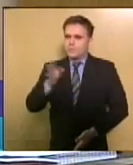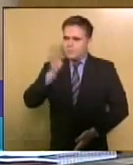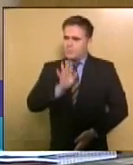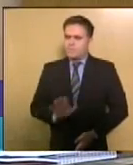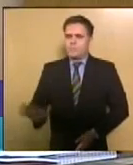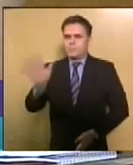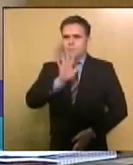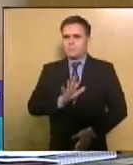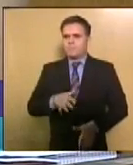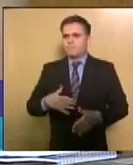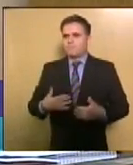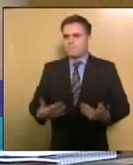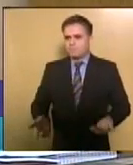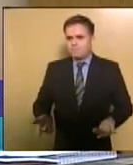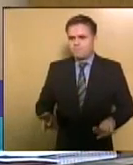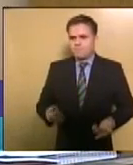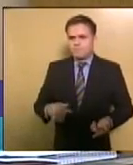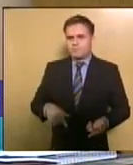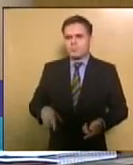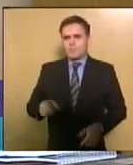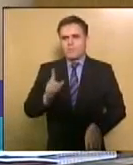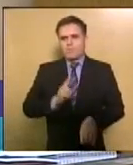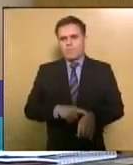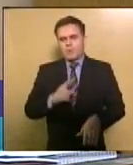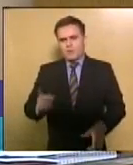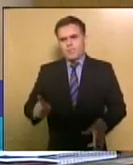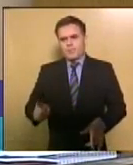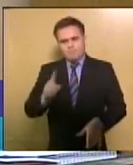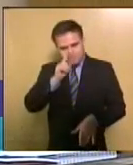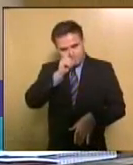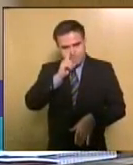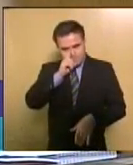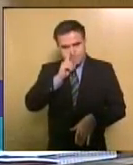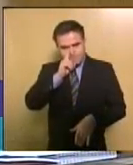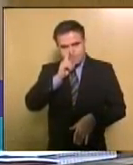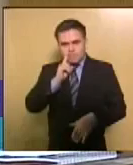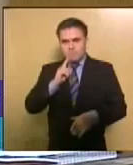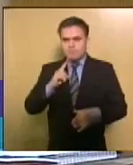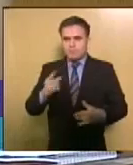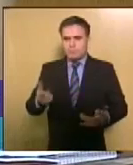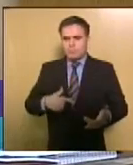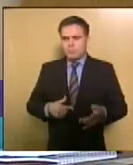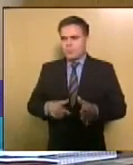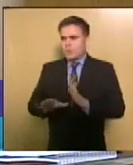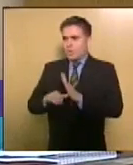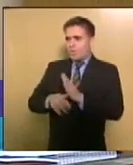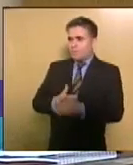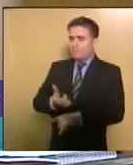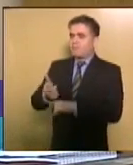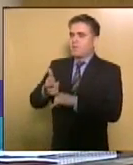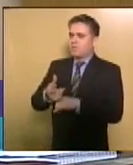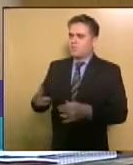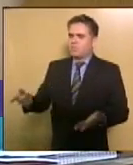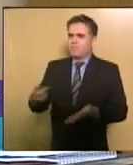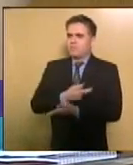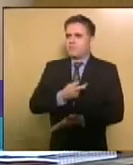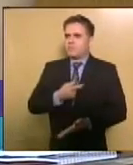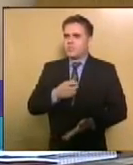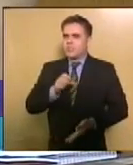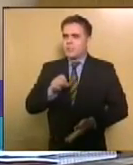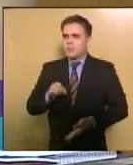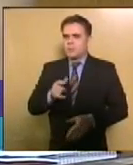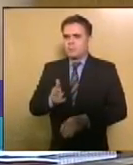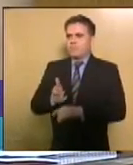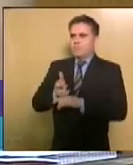todo esse é o momento que eles estão mais vulneráveis é o momento que eles vão reagir a um roubo se eles não reagem ao roubo em geral